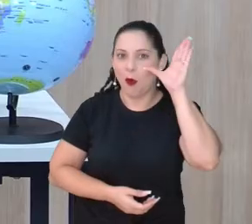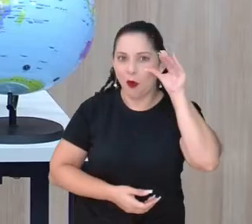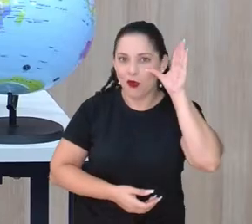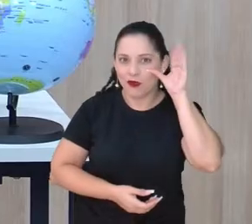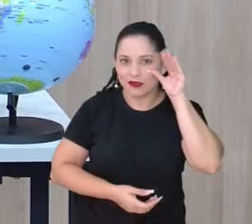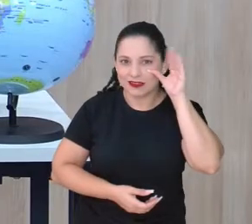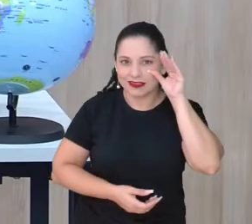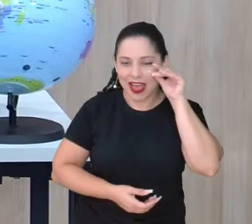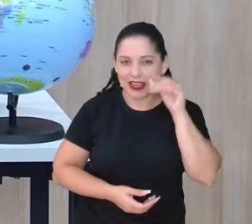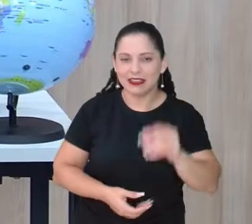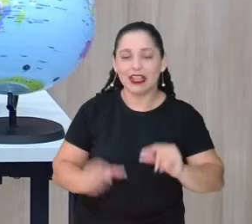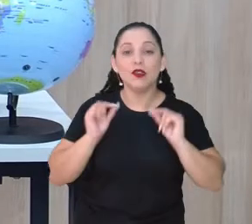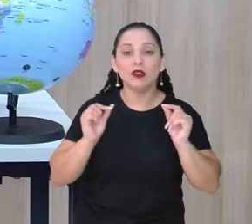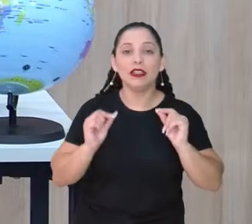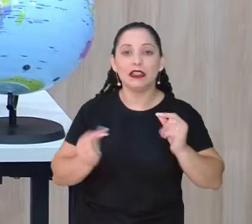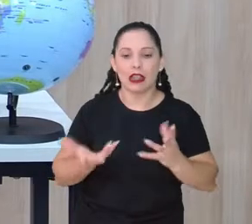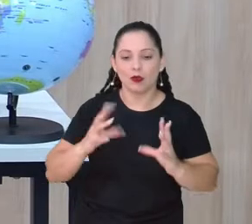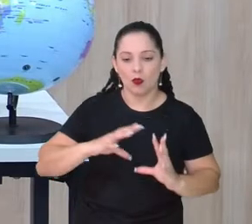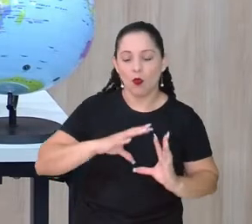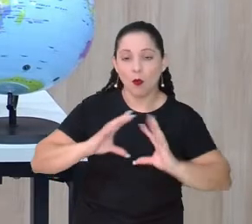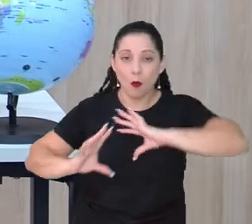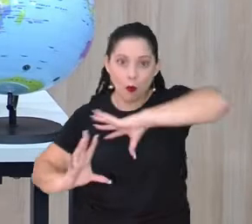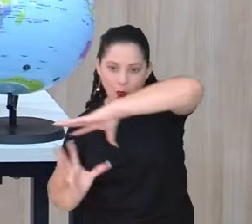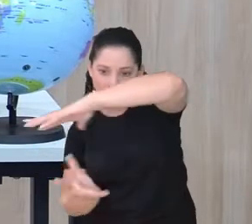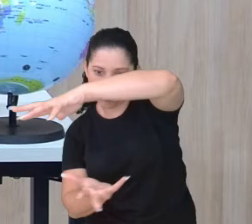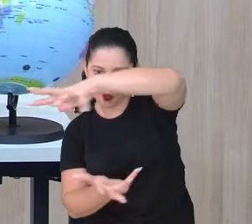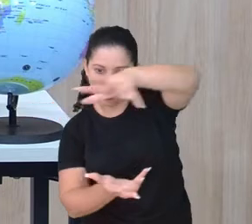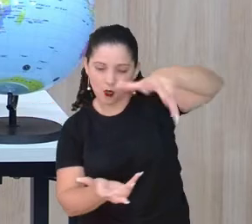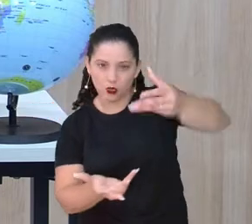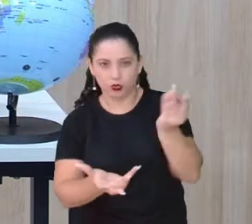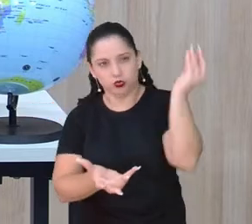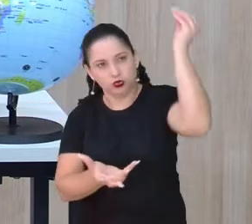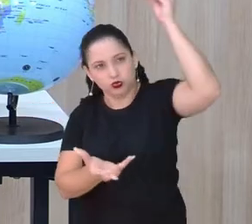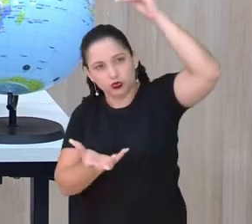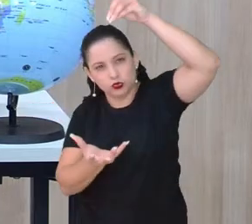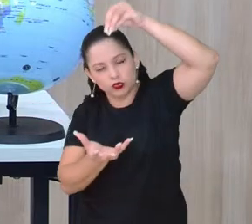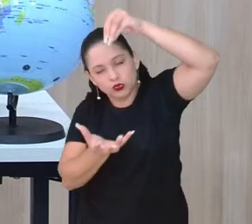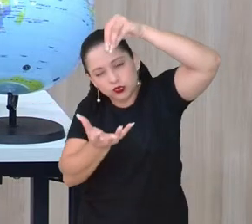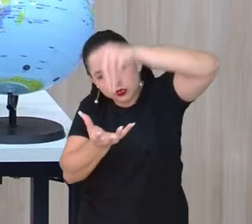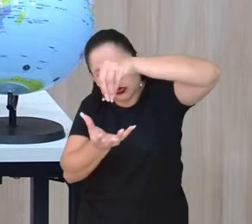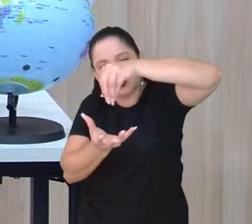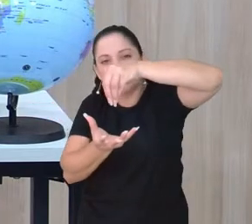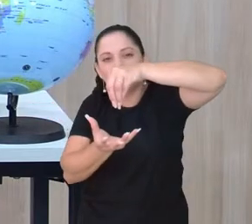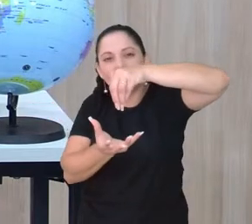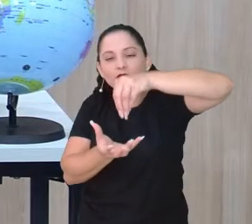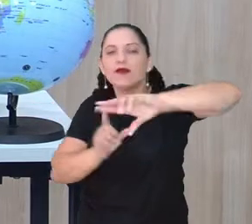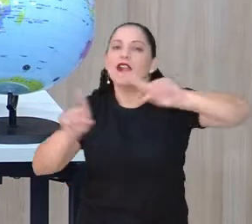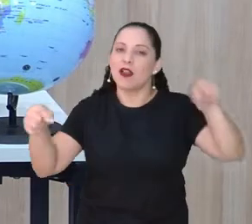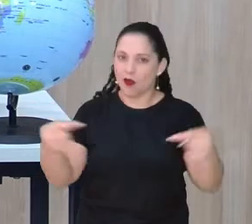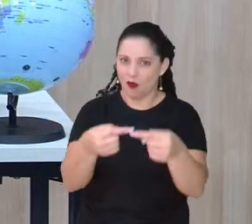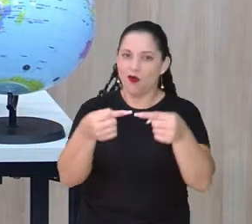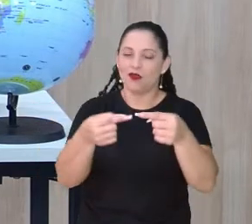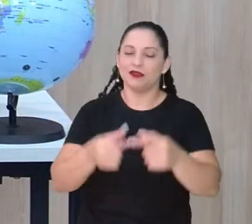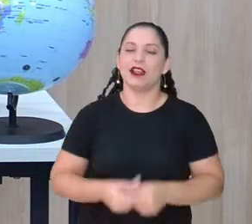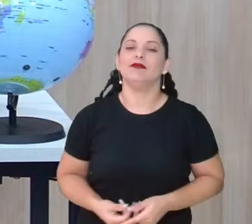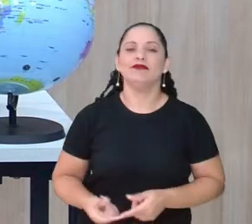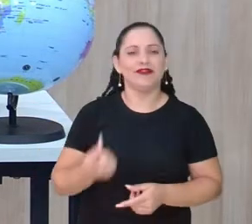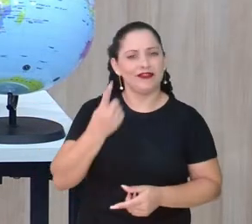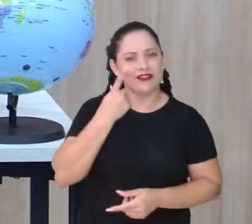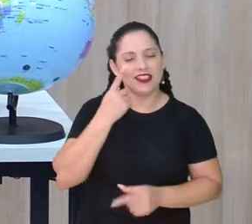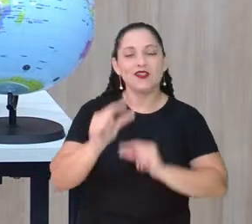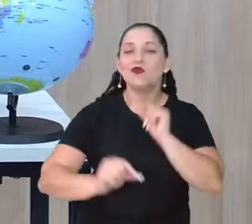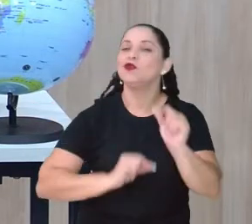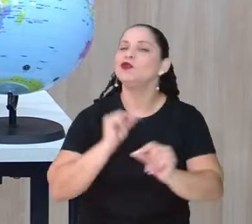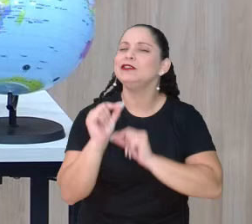do núcleo, que só falando da composição é que a gente vai concordar. Veja que interessante.